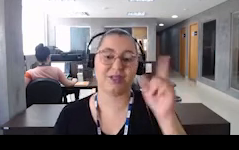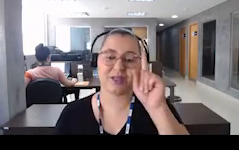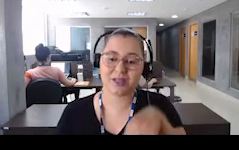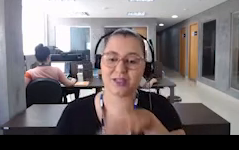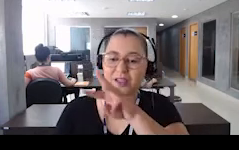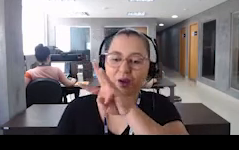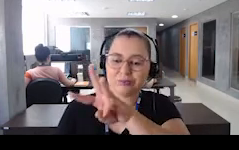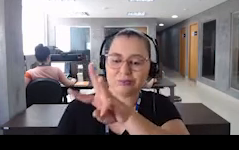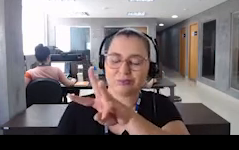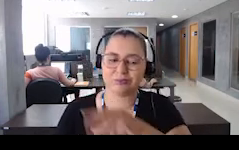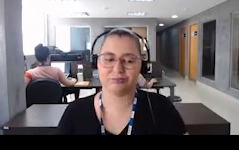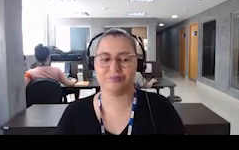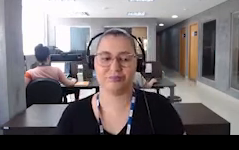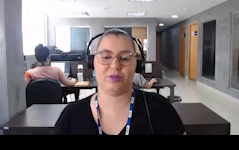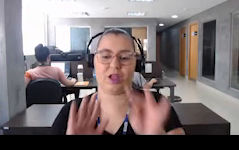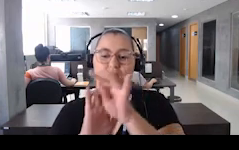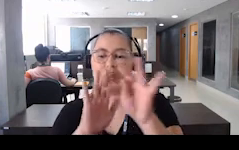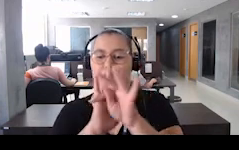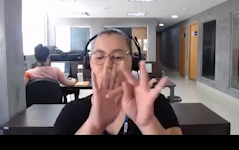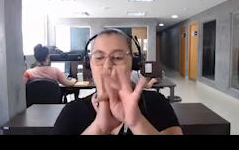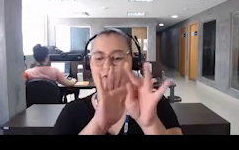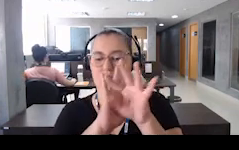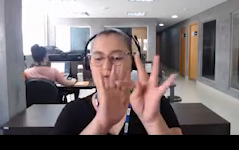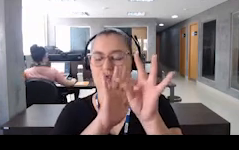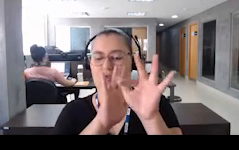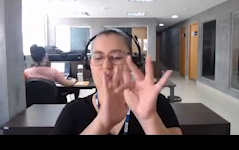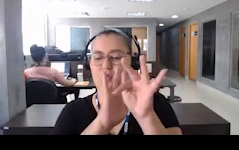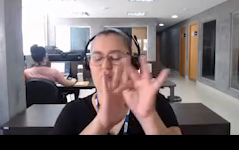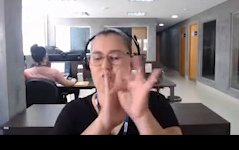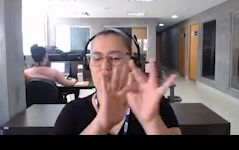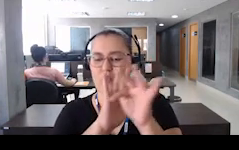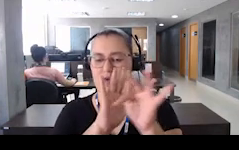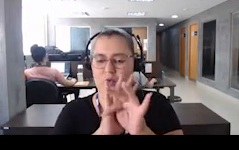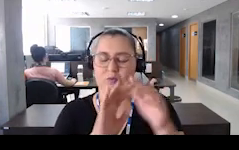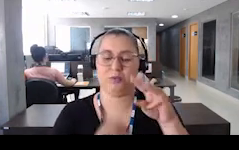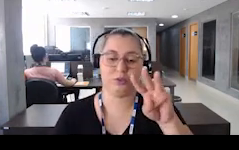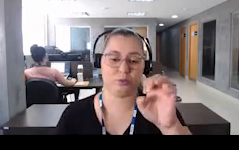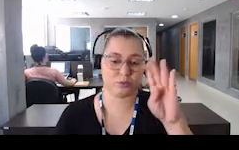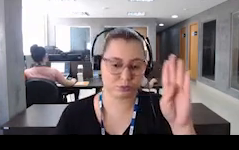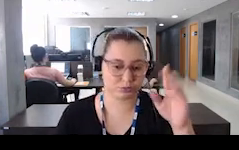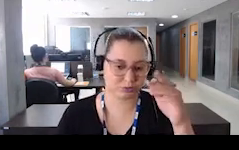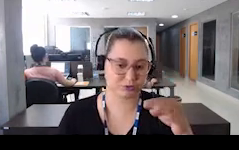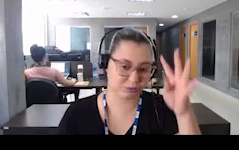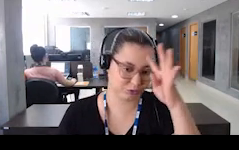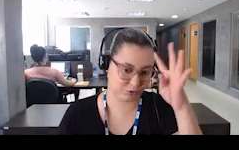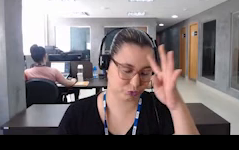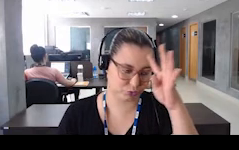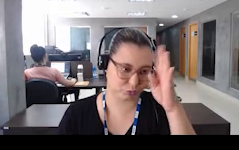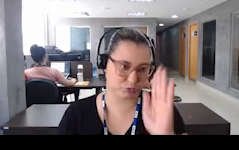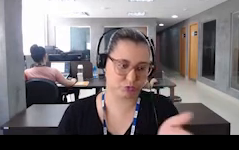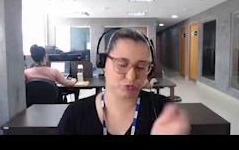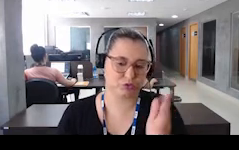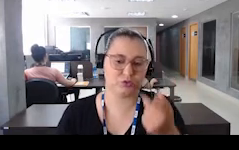watts, certo? E a fórmula é essa aqui, né? Na web passada, na web de quarta, a gente já fez um exemplo aqui,